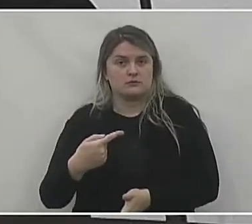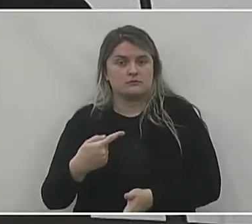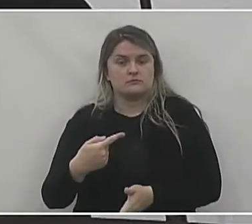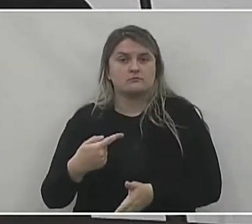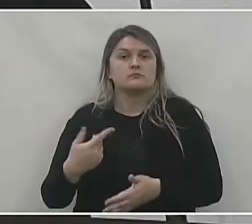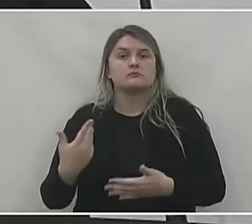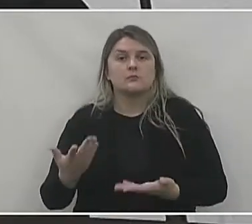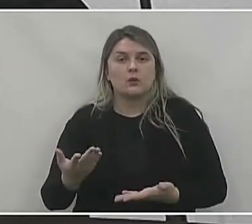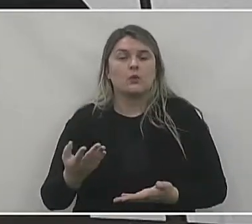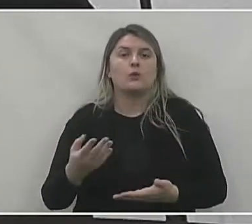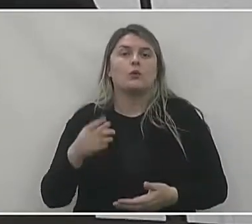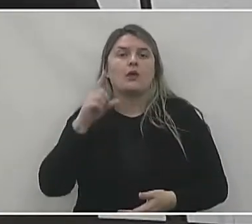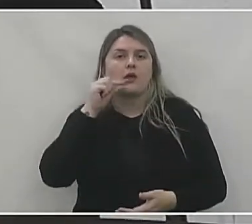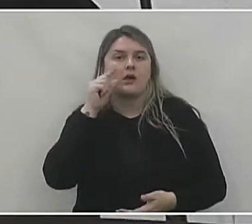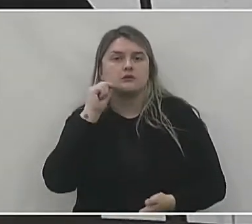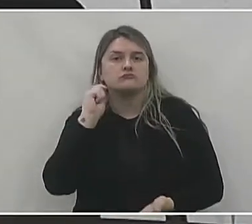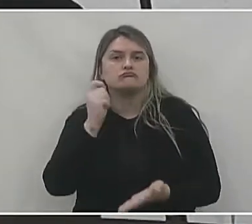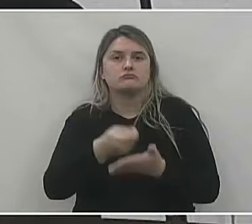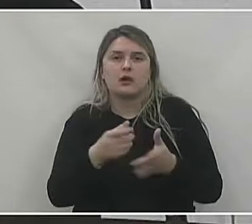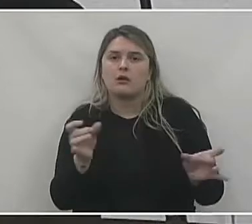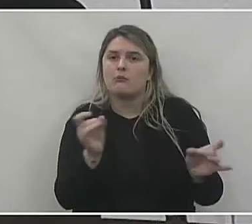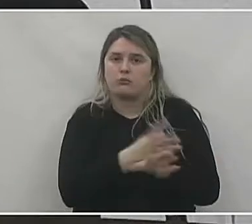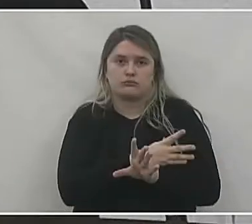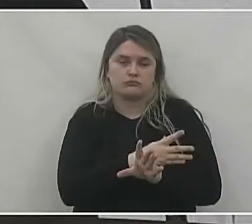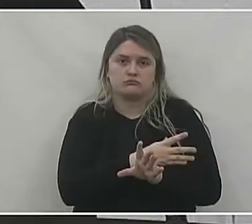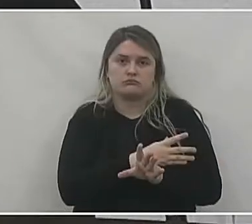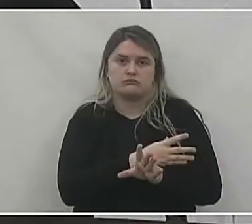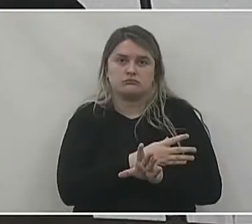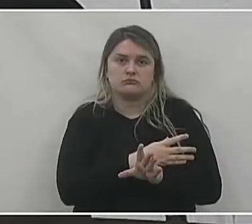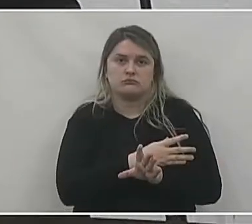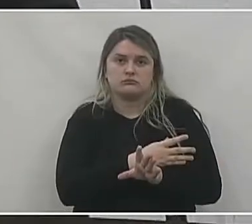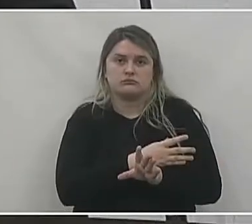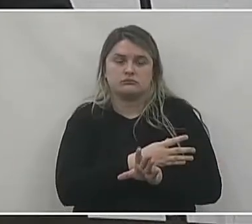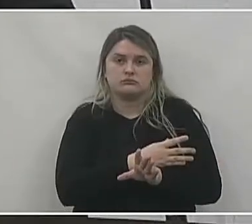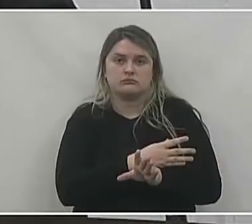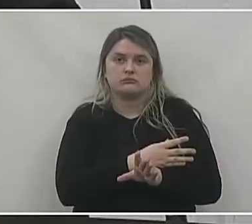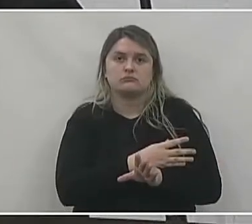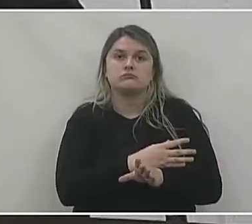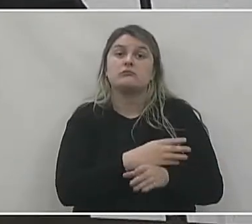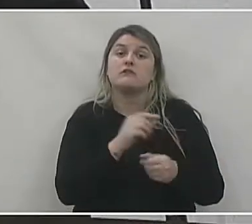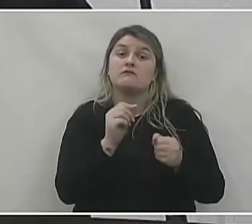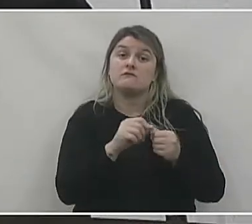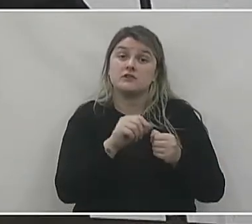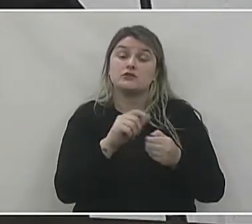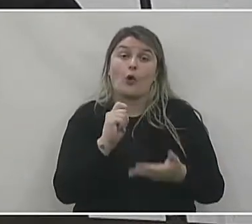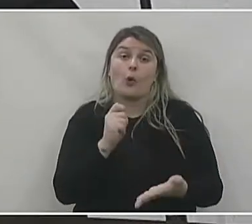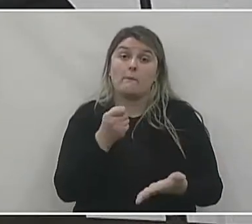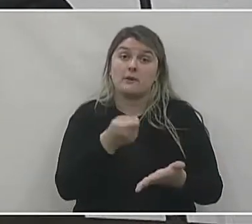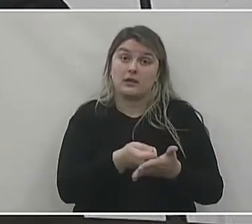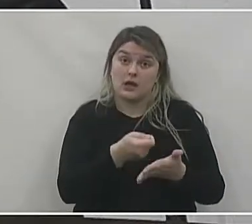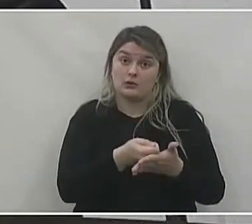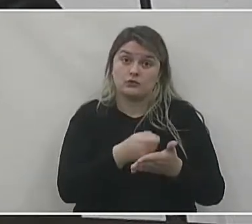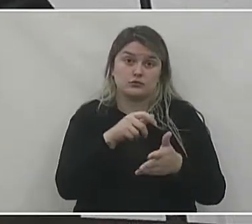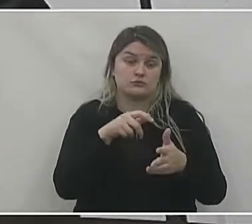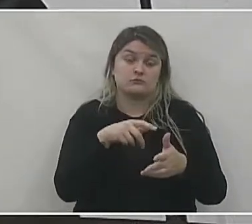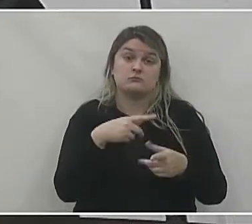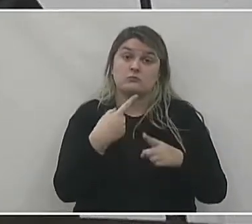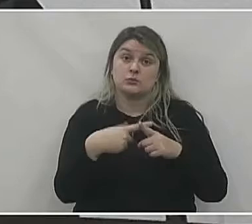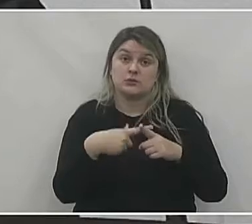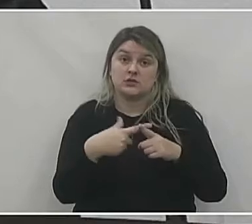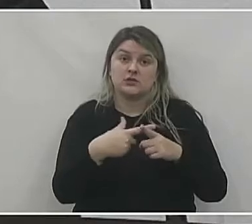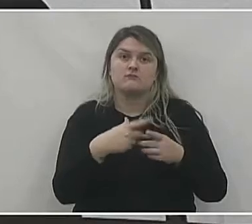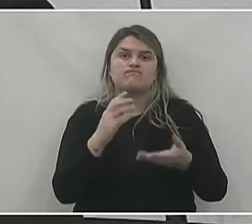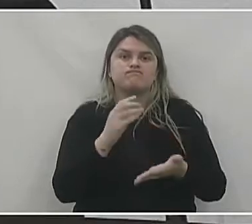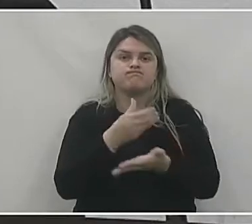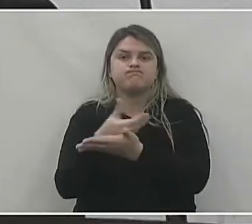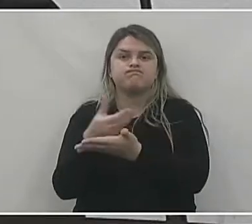o atual governo, Ratinho, concluiu a ponte. Mas cumpriu com a sua obrigação de executivo, porque os